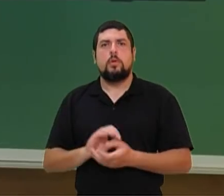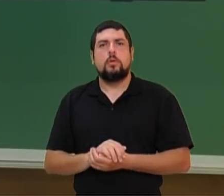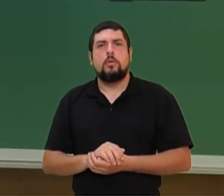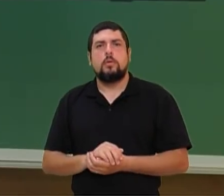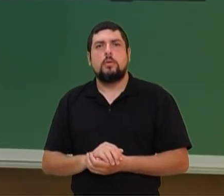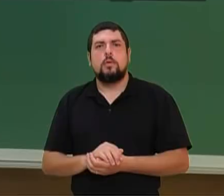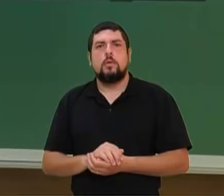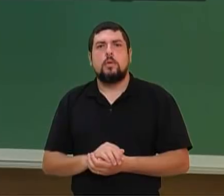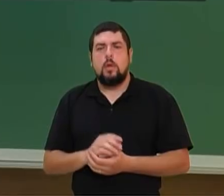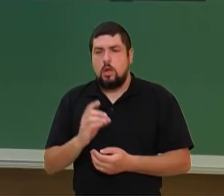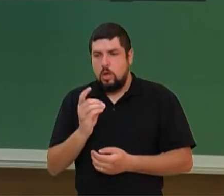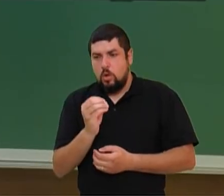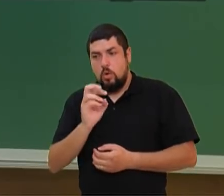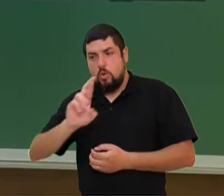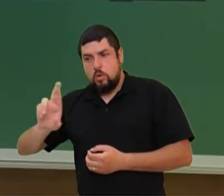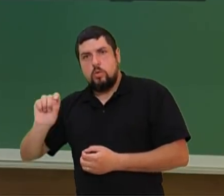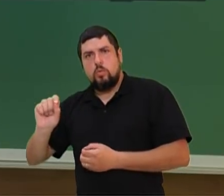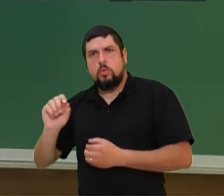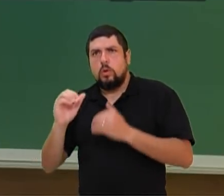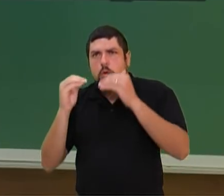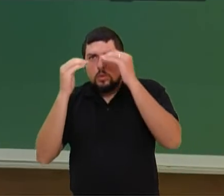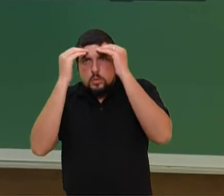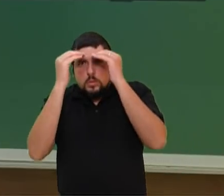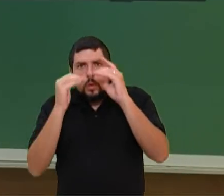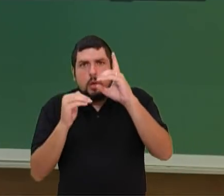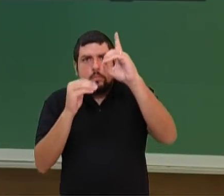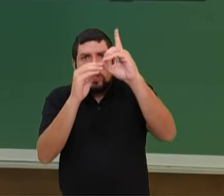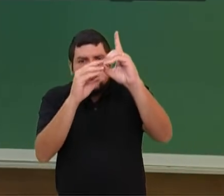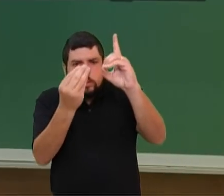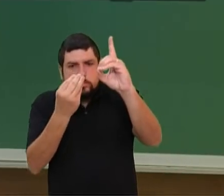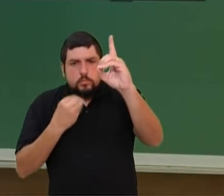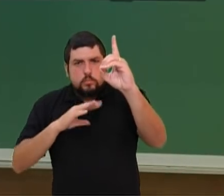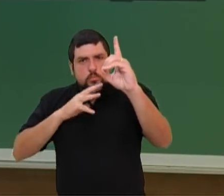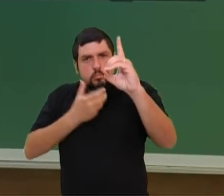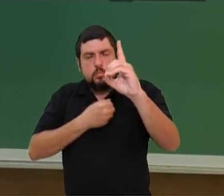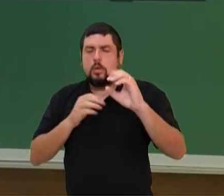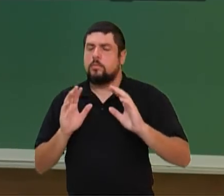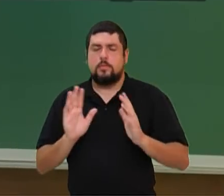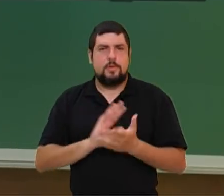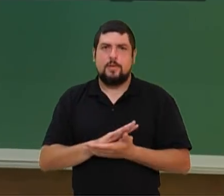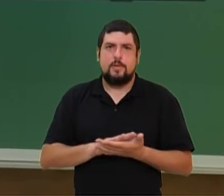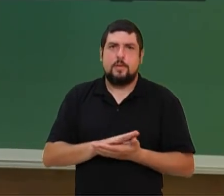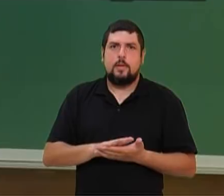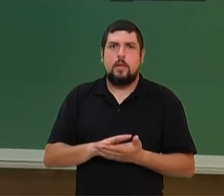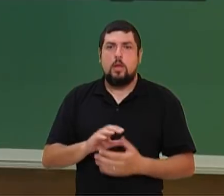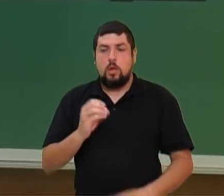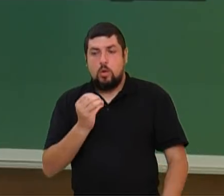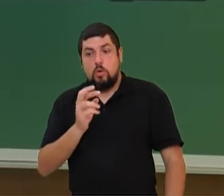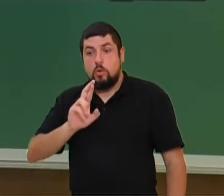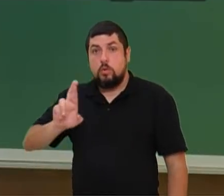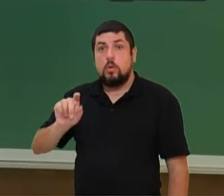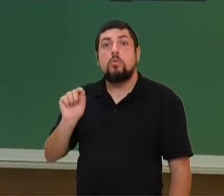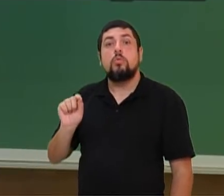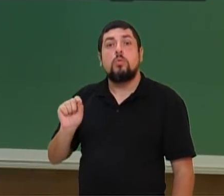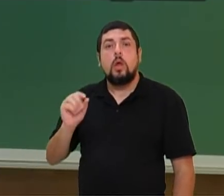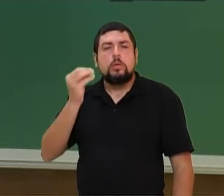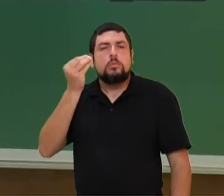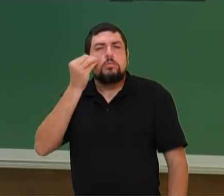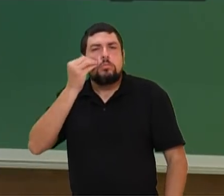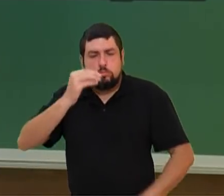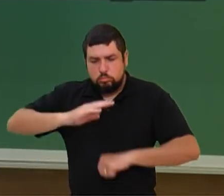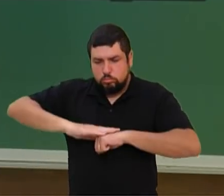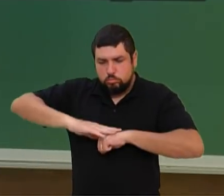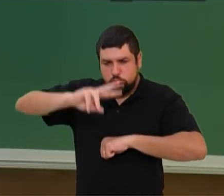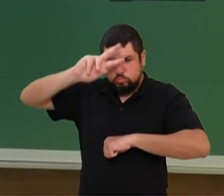se preocupa em agradar os deuses para conseguir a salvação? Não. O que eu tinha falado, que para se conseguir a salvação, ele tem que tentar buscar